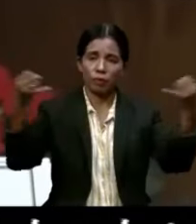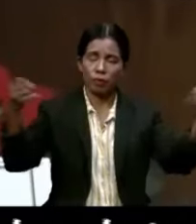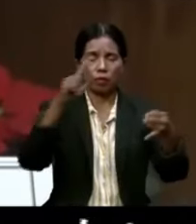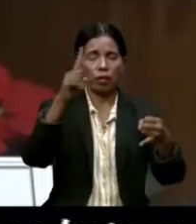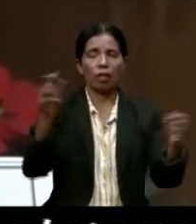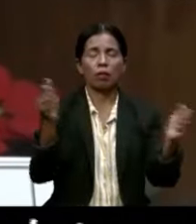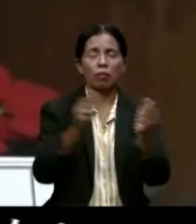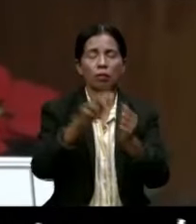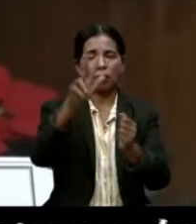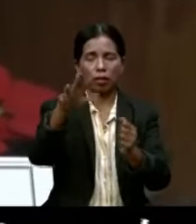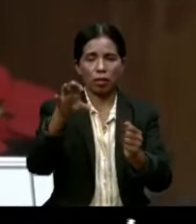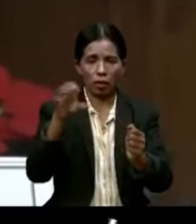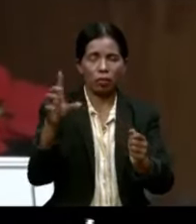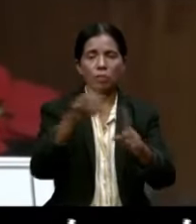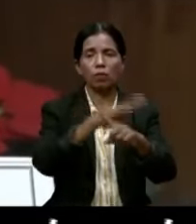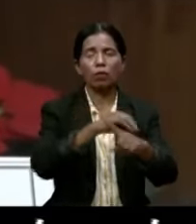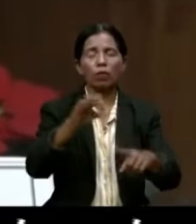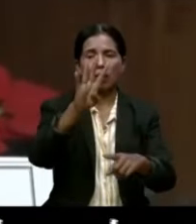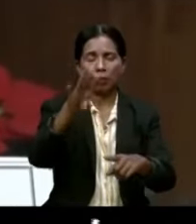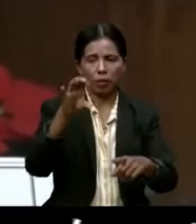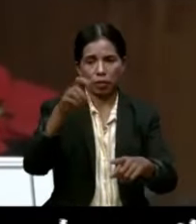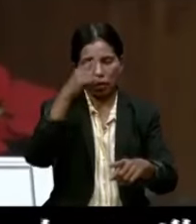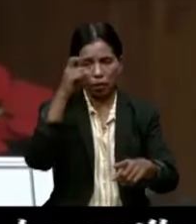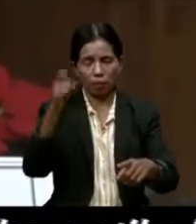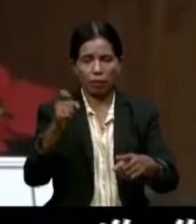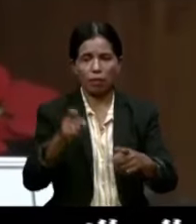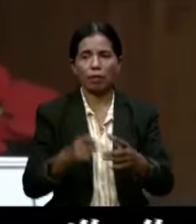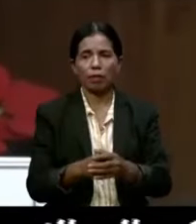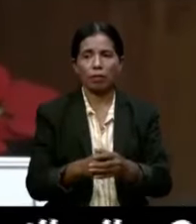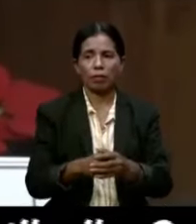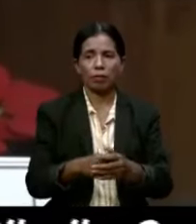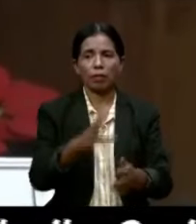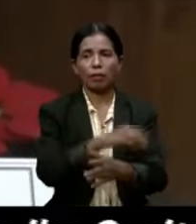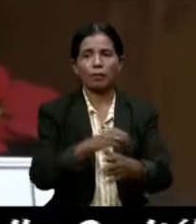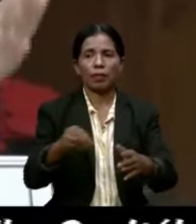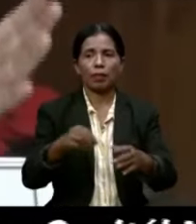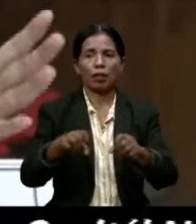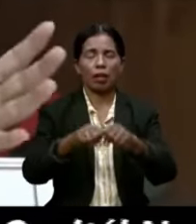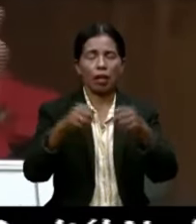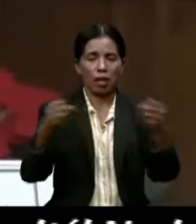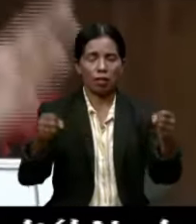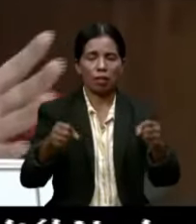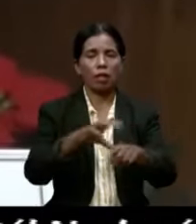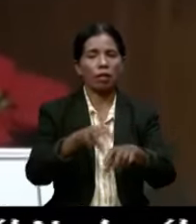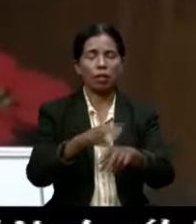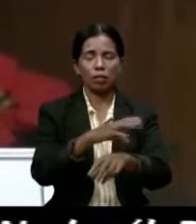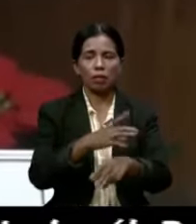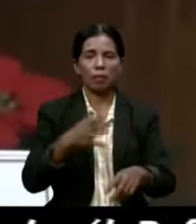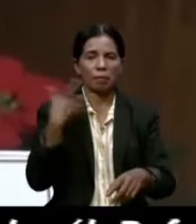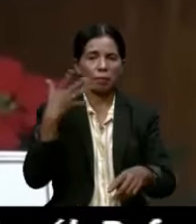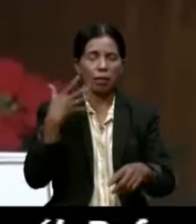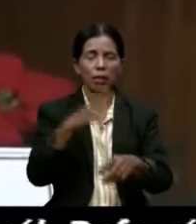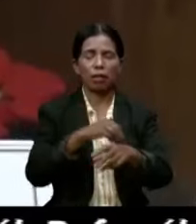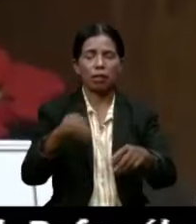300 versado 400. Tamba ne trafo ne quando manas na feira ti na feira que era o filho ser na feira outra